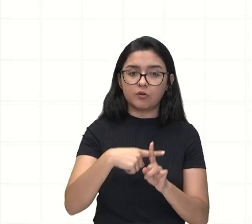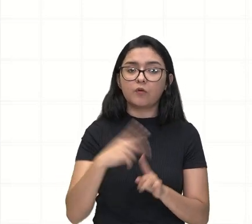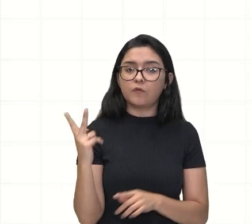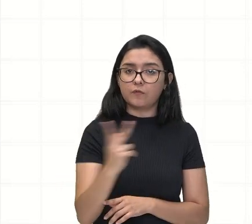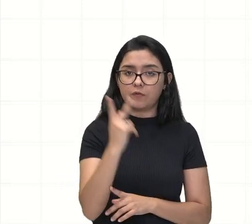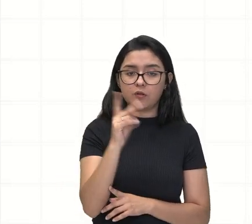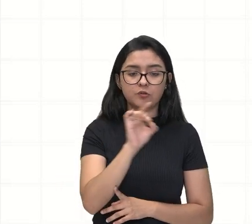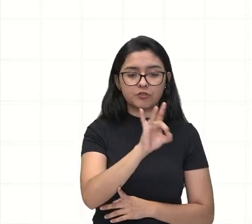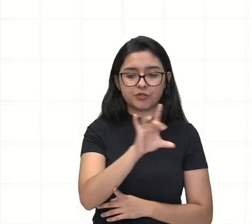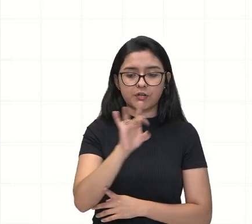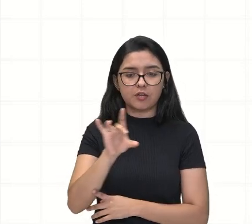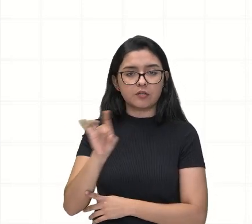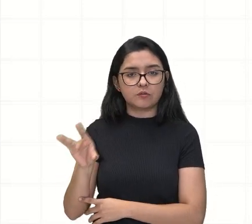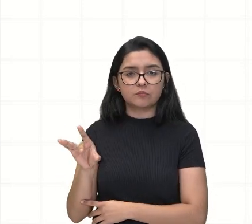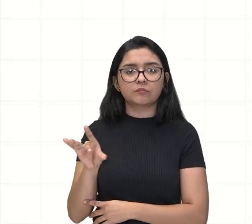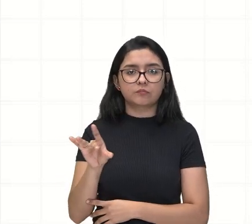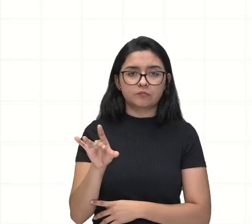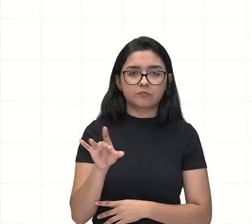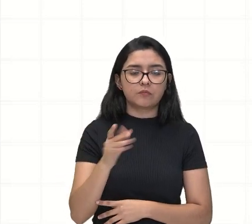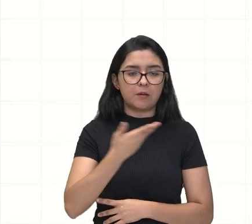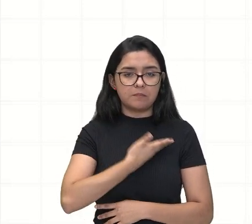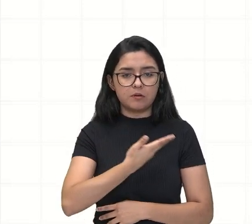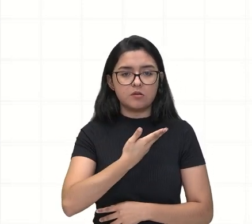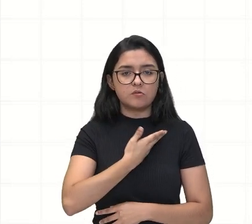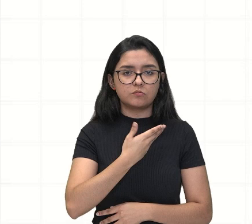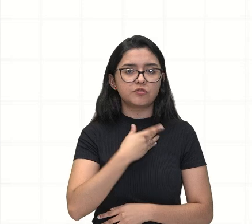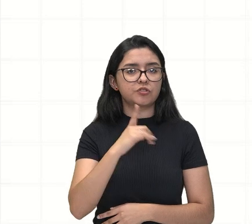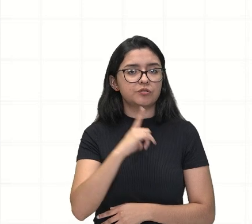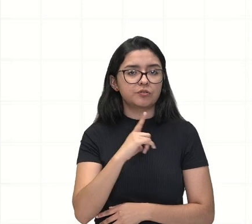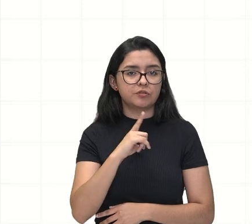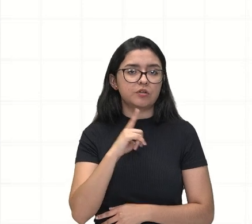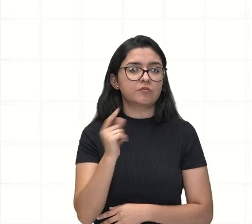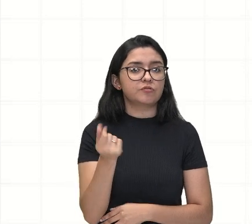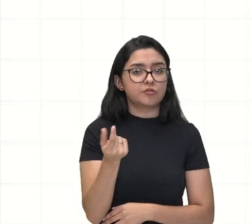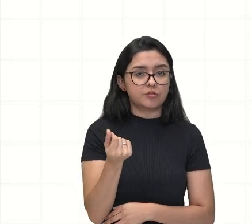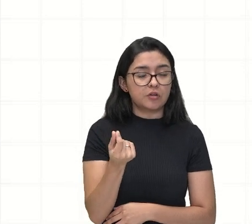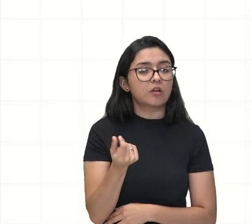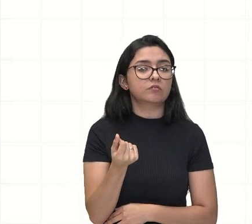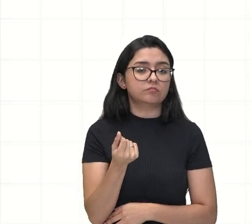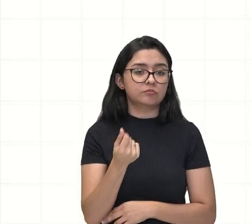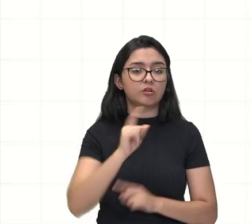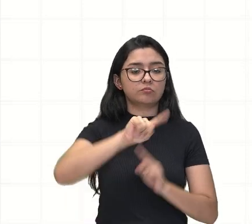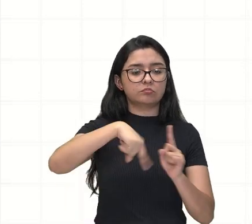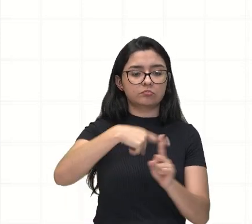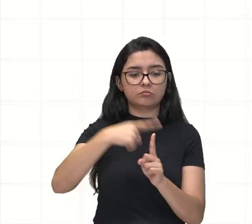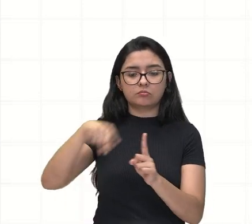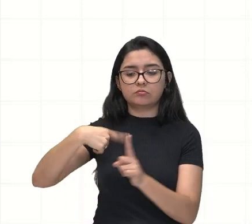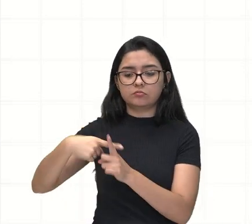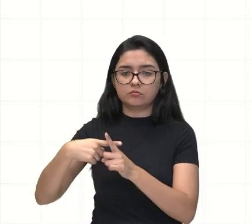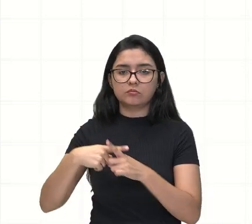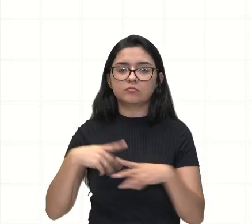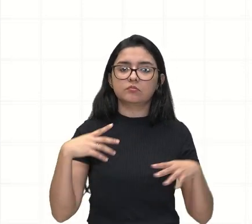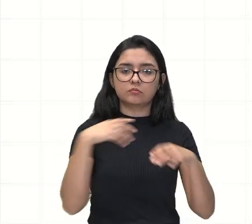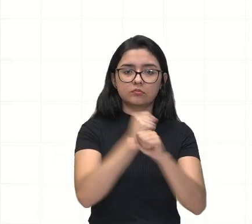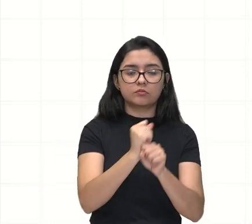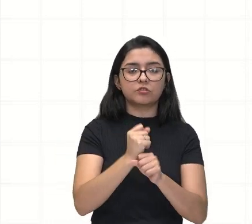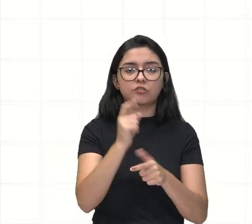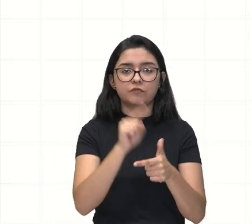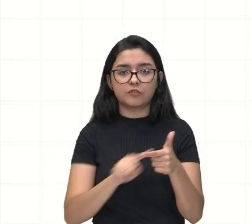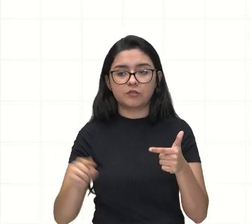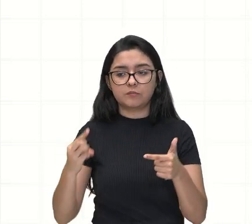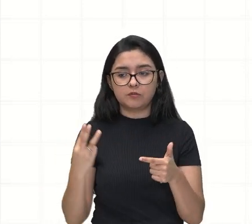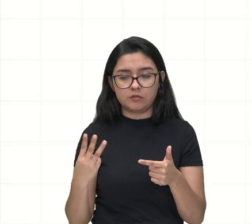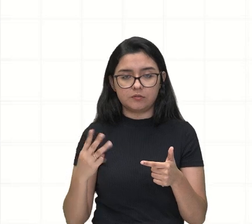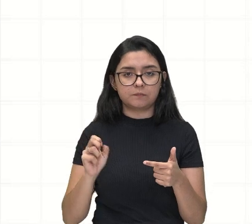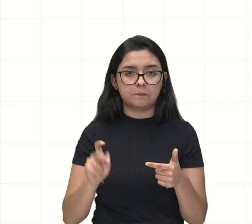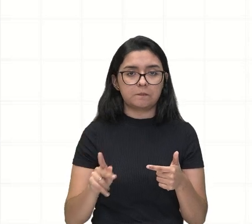que cada um dos amigos tinham, e a soma desses valores que deve ser dividido por 3.